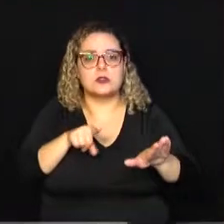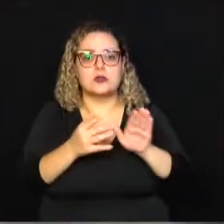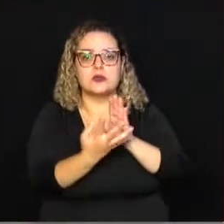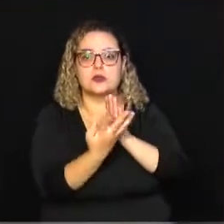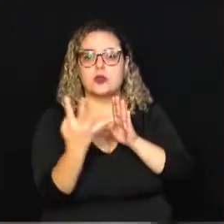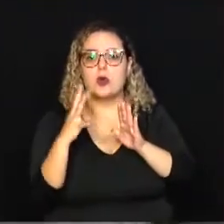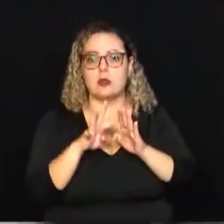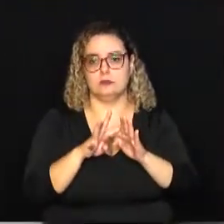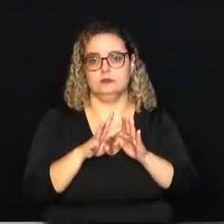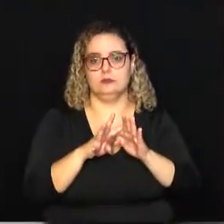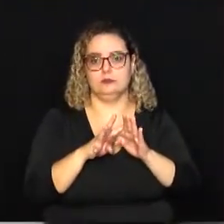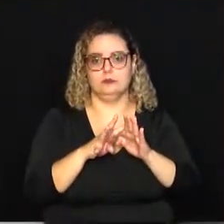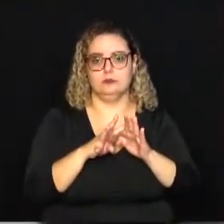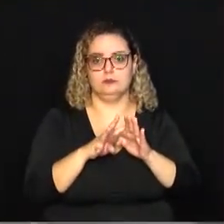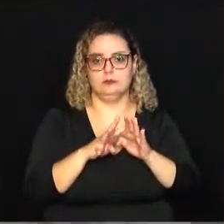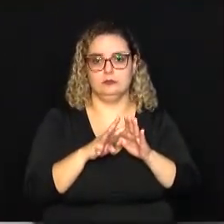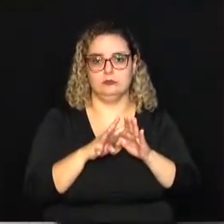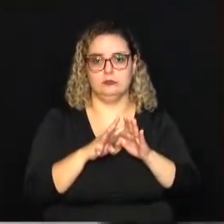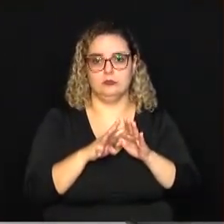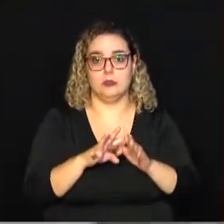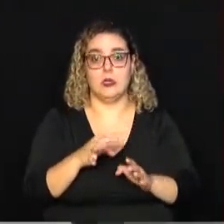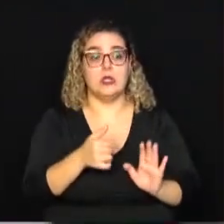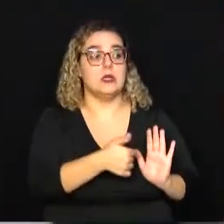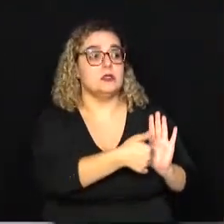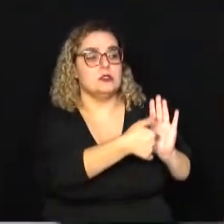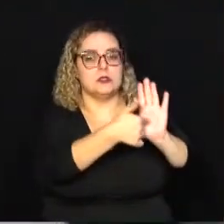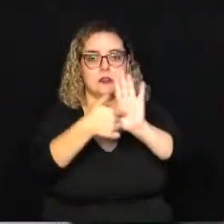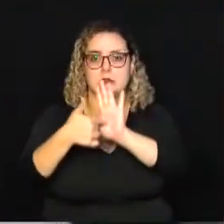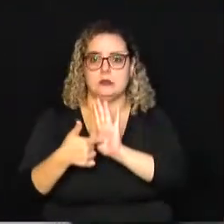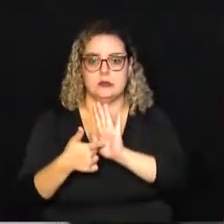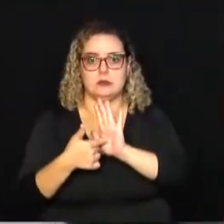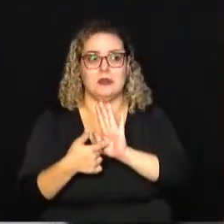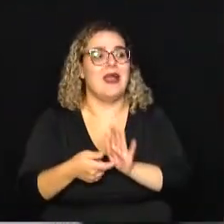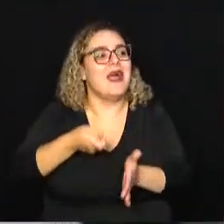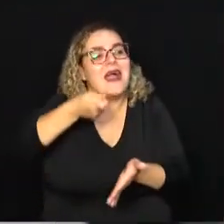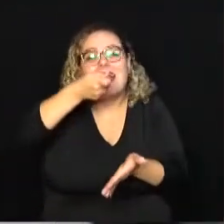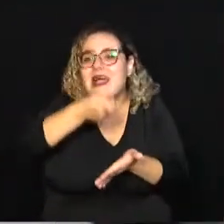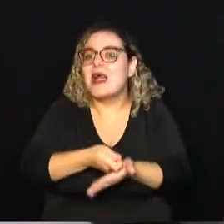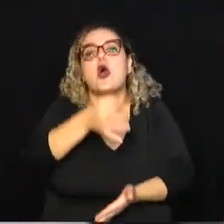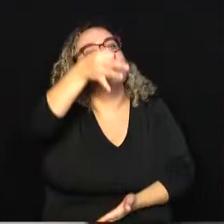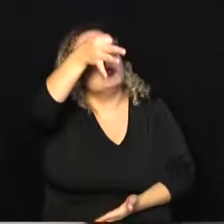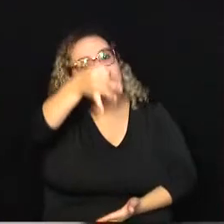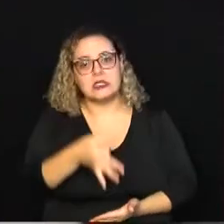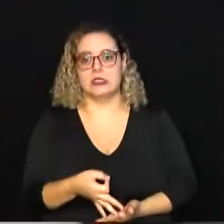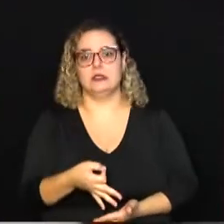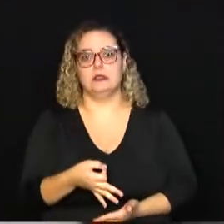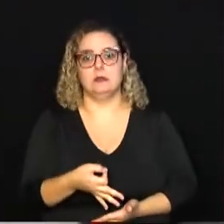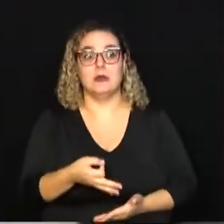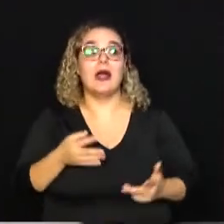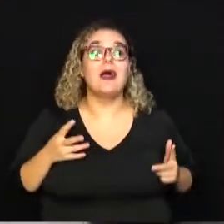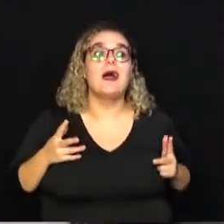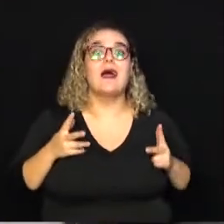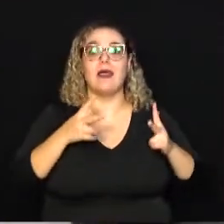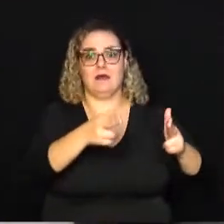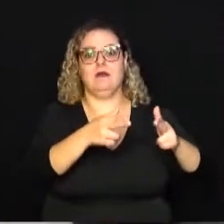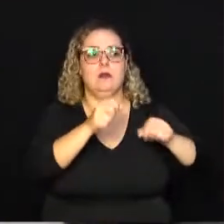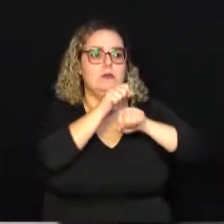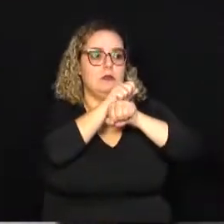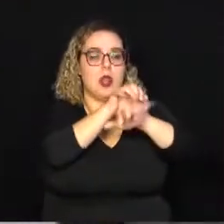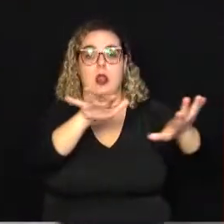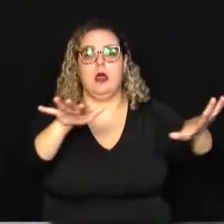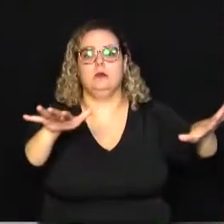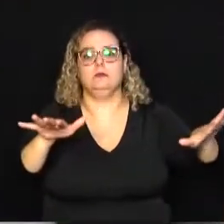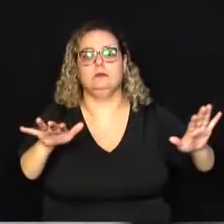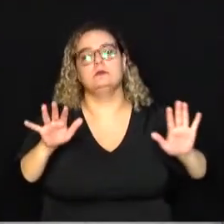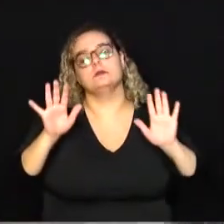de rastreamento de contatos se mostraram altamente efetivas para poder conter a disseminação do vírus. Mas para isso você tem que ter,